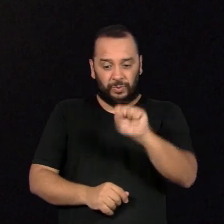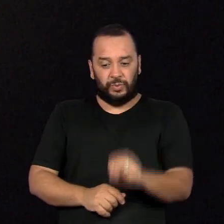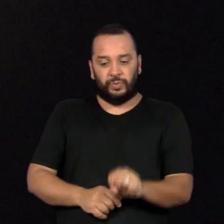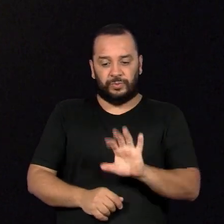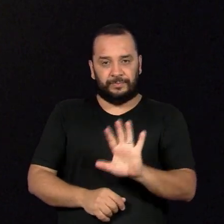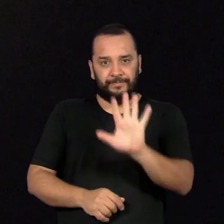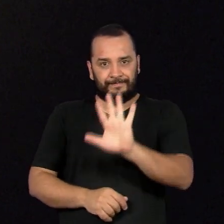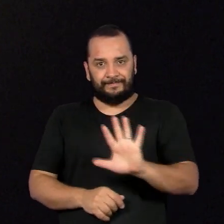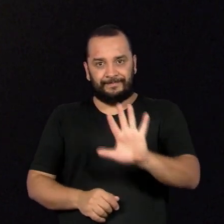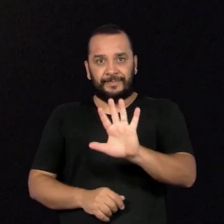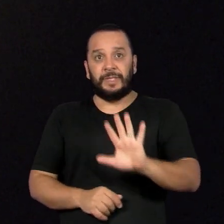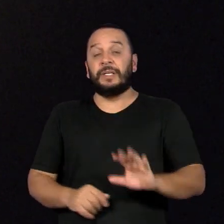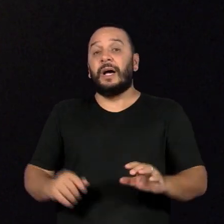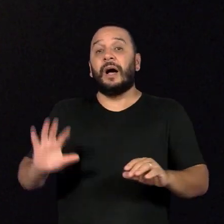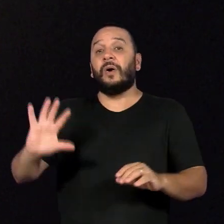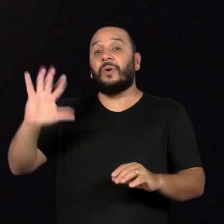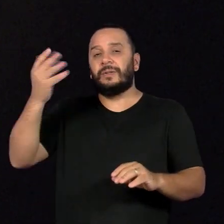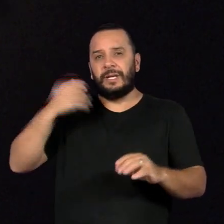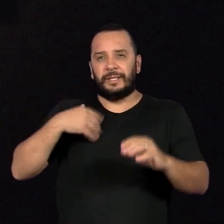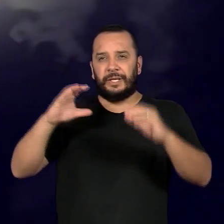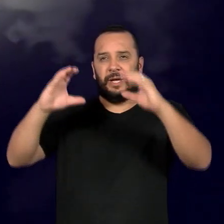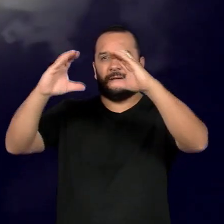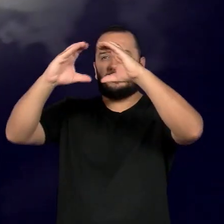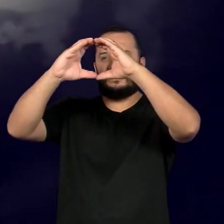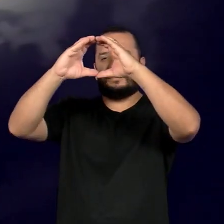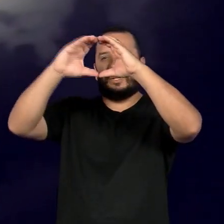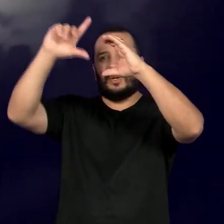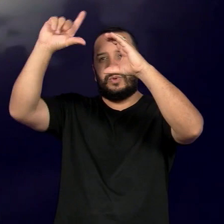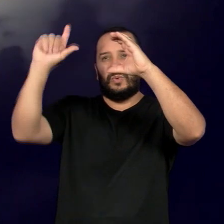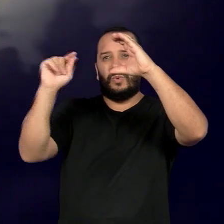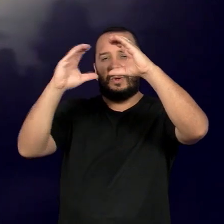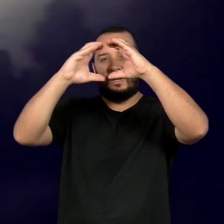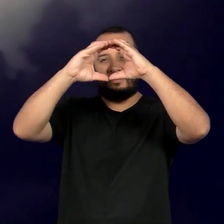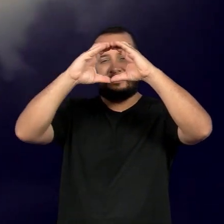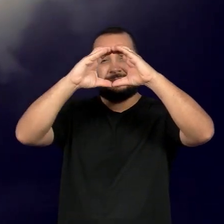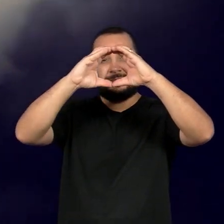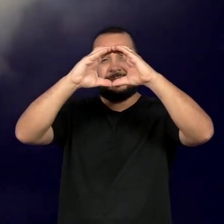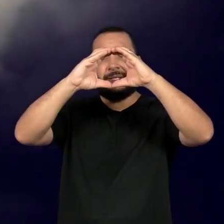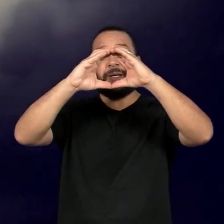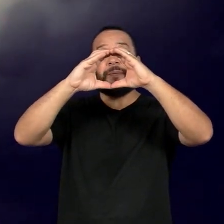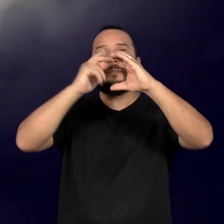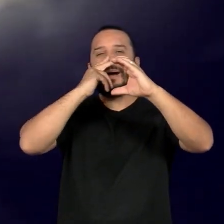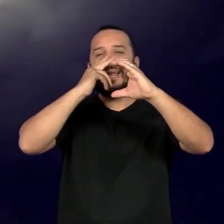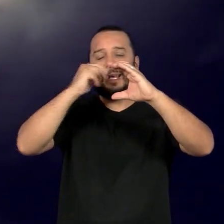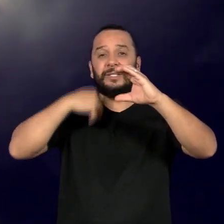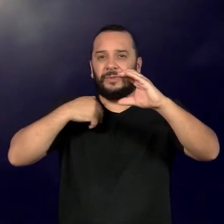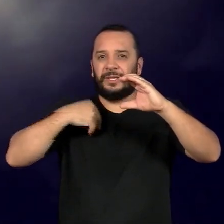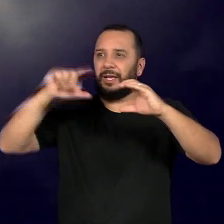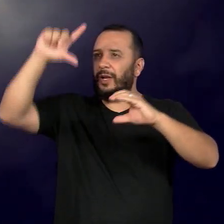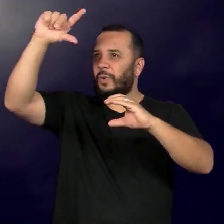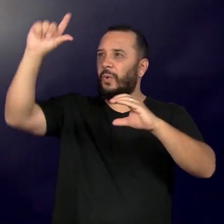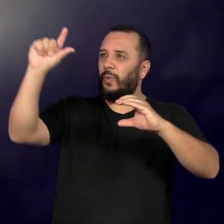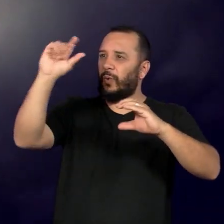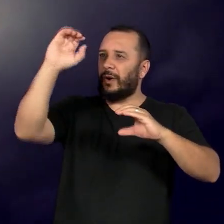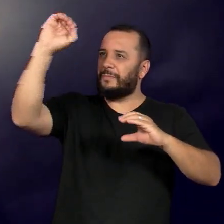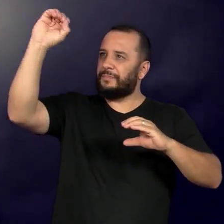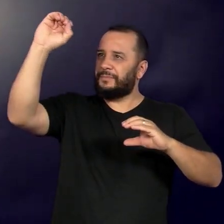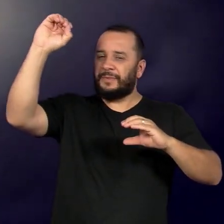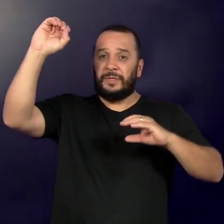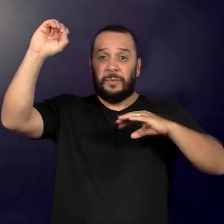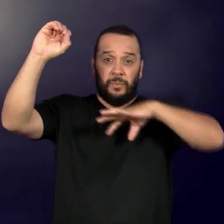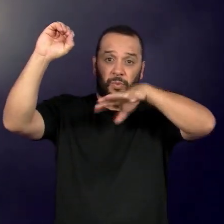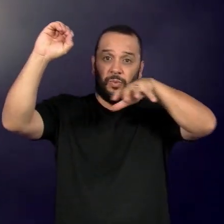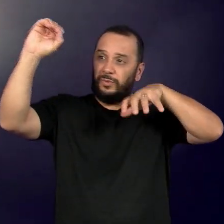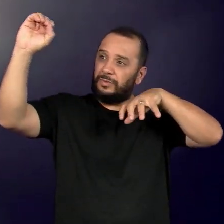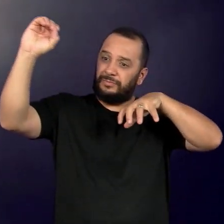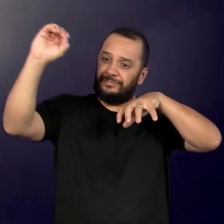quando a lua cheia se aproxima do perigeu, ou seja, quando está mais perto da Terra, e por isso parece maior